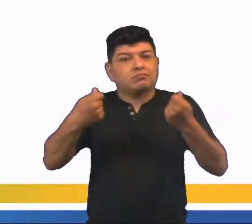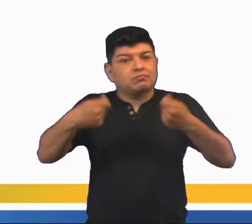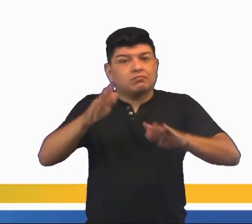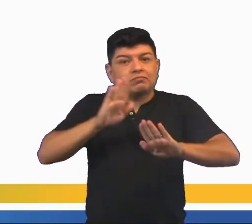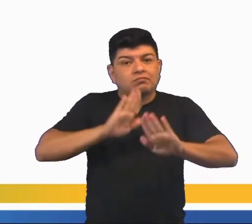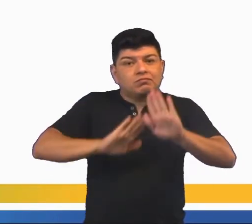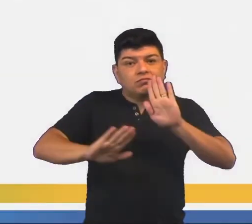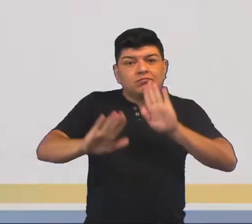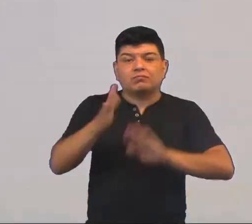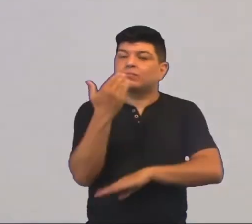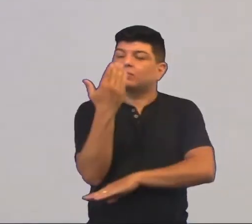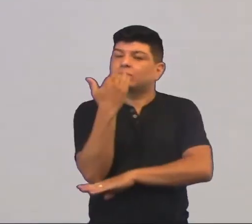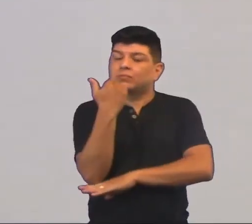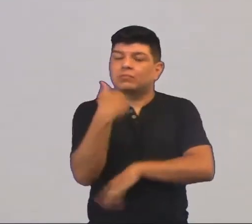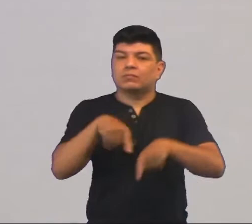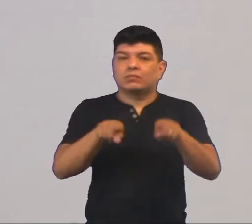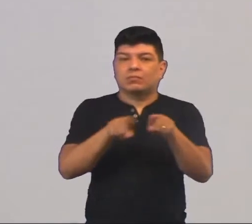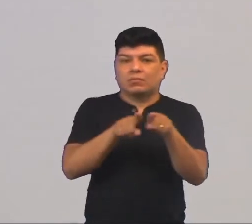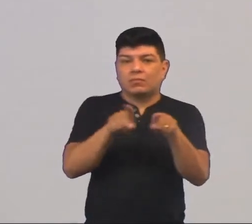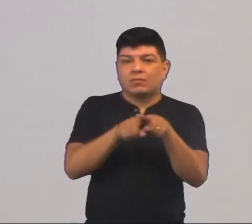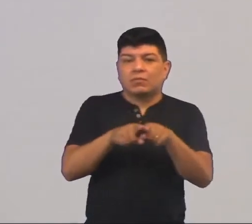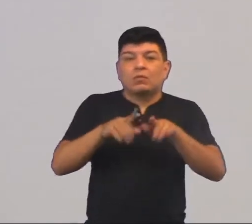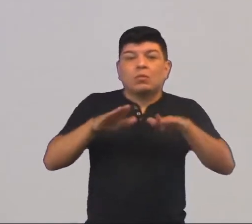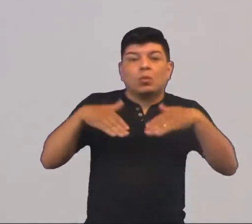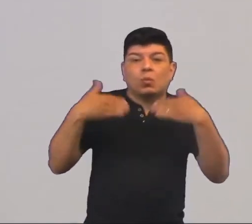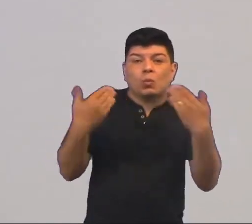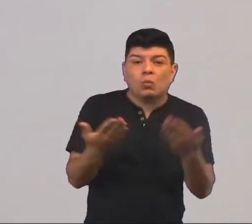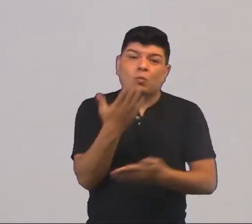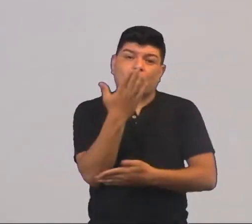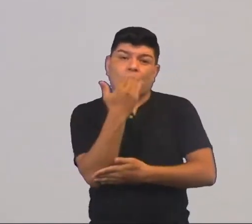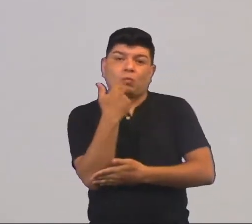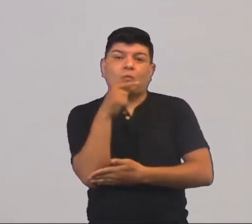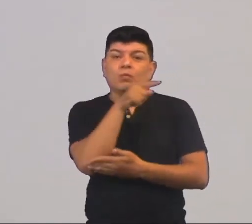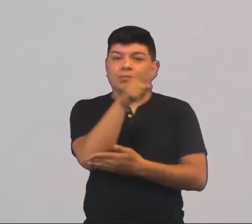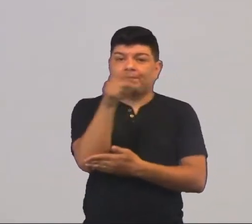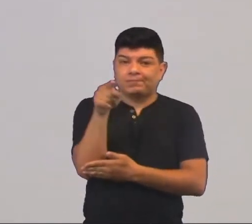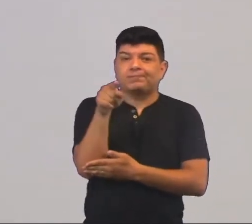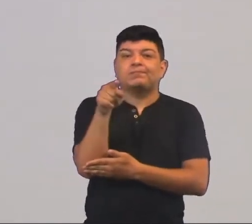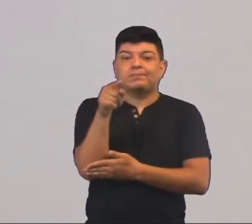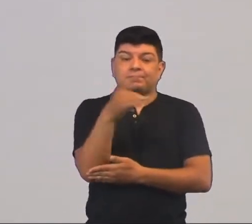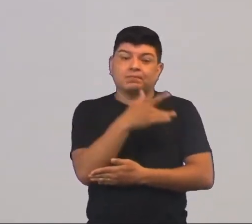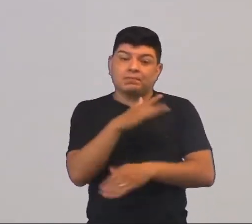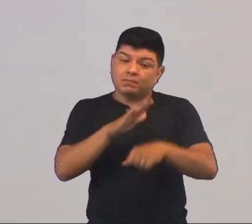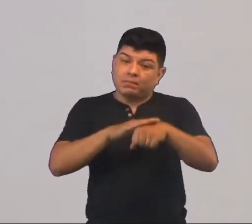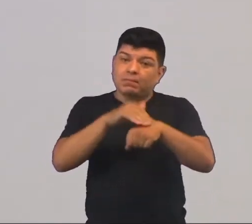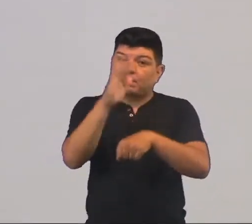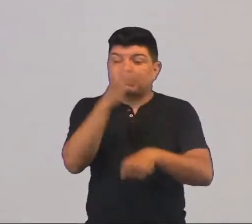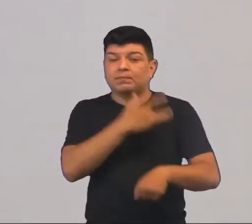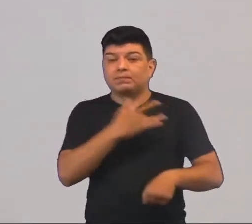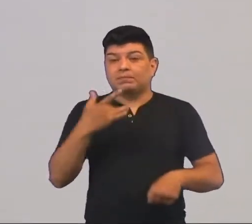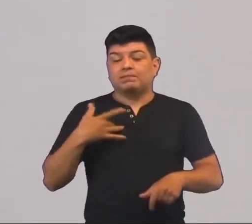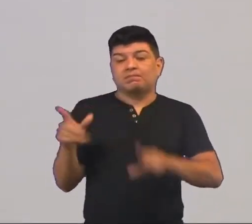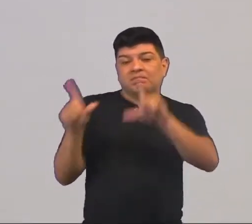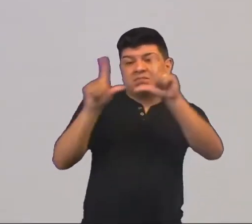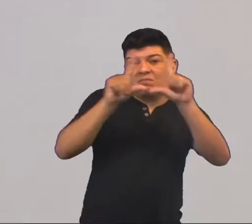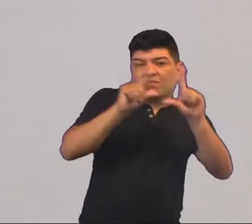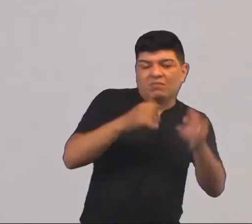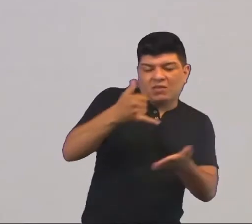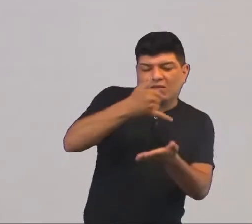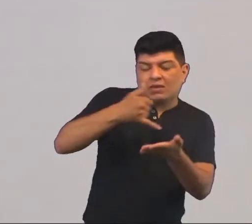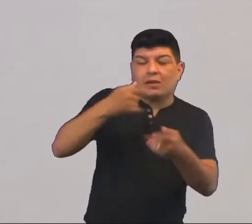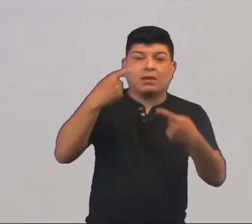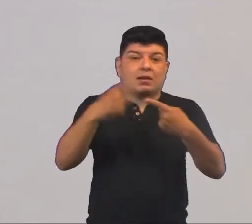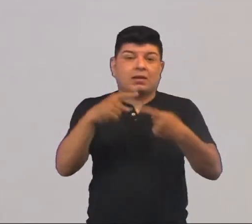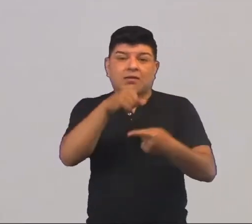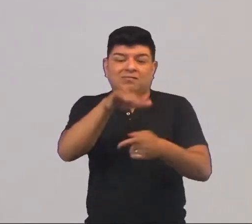pele, cuidado na alimentação, o tipo de alimento que você vai comer, comer alimentos mais saudáveis, menos gordurosos, para que a